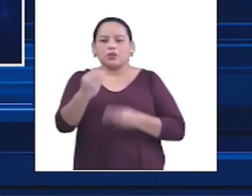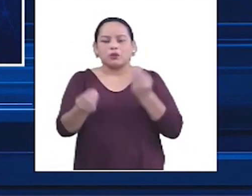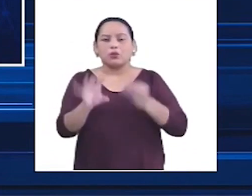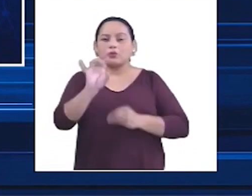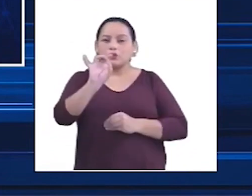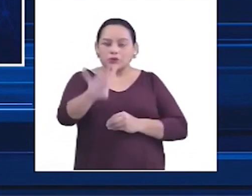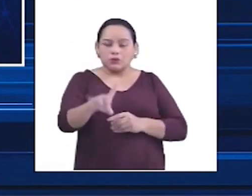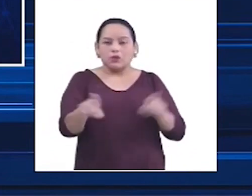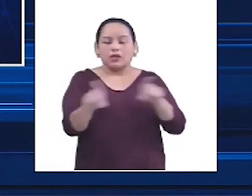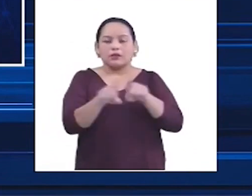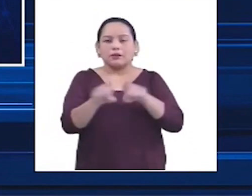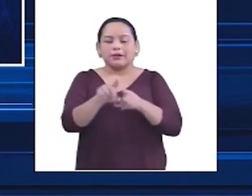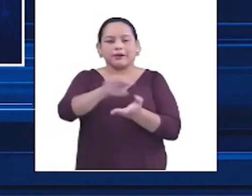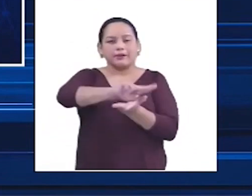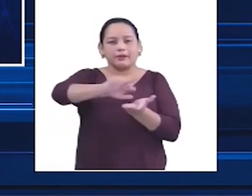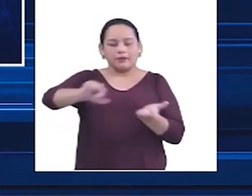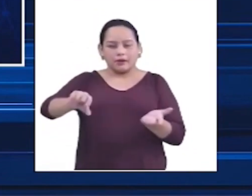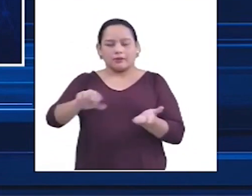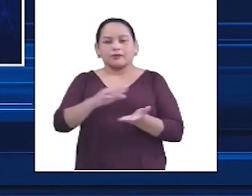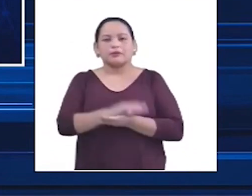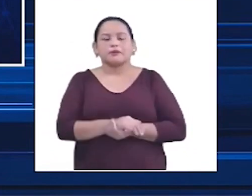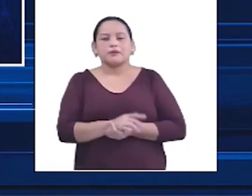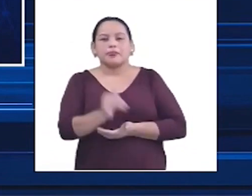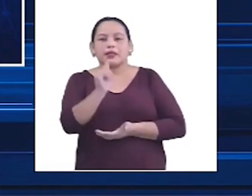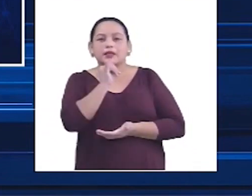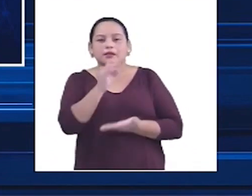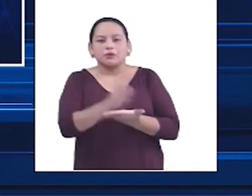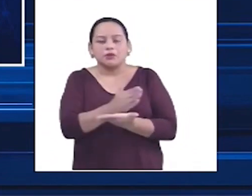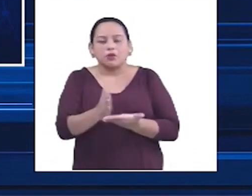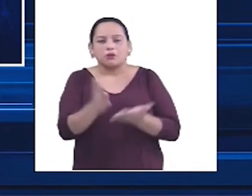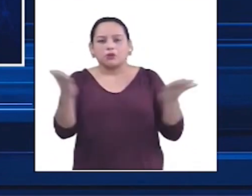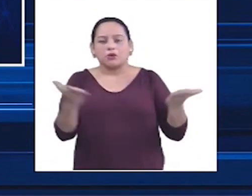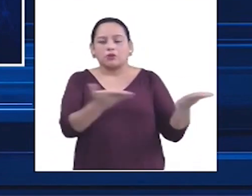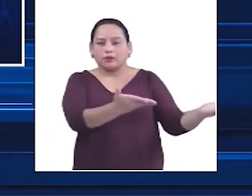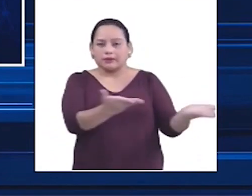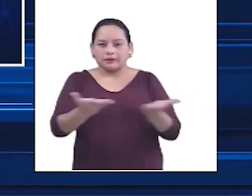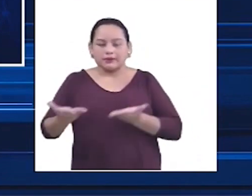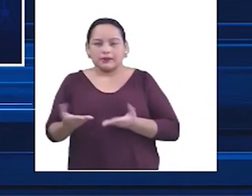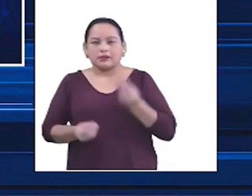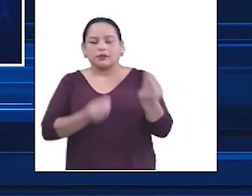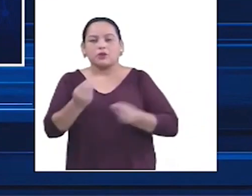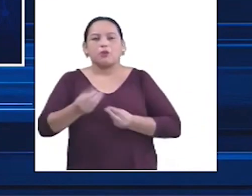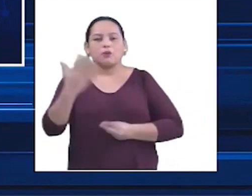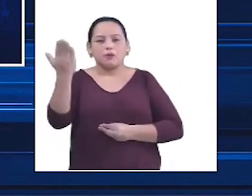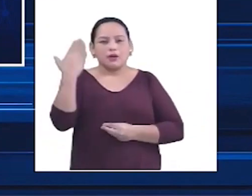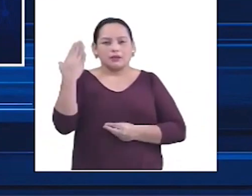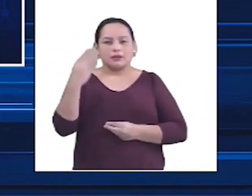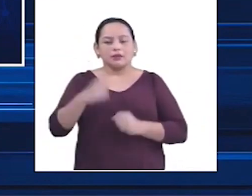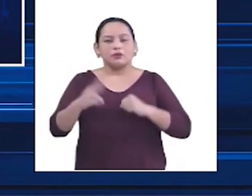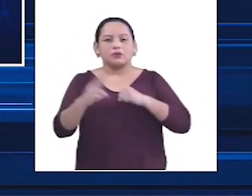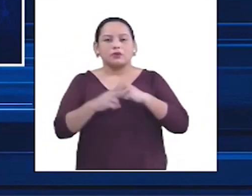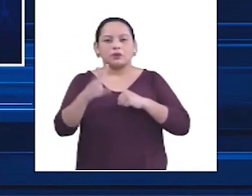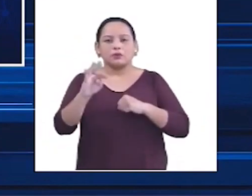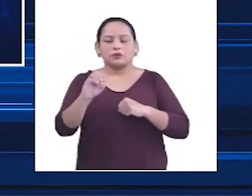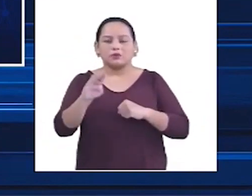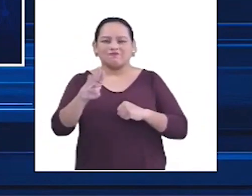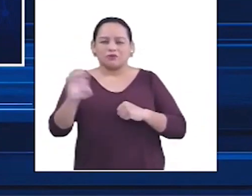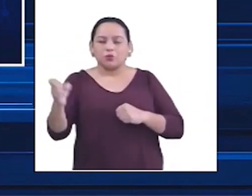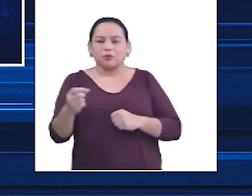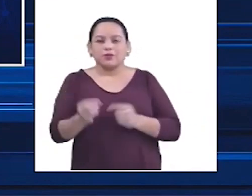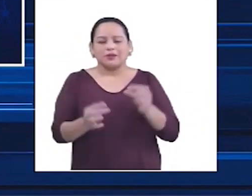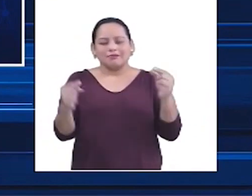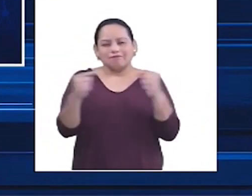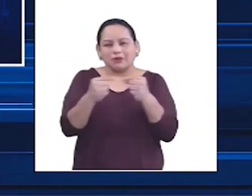singular e plural. Olha só alguns exemplos agora que trazem aí o passado do verbo to be relacionado sempre com esse sujeito,